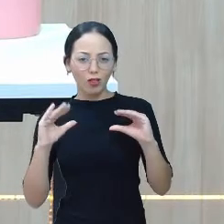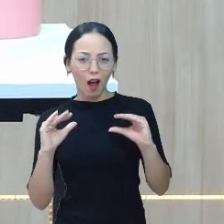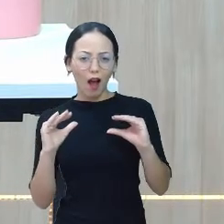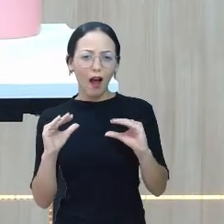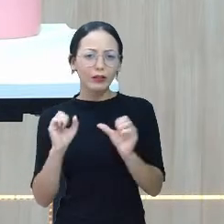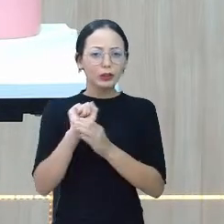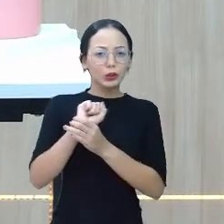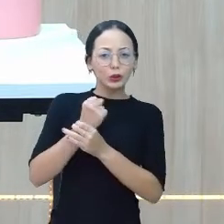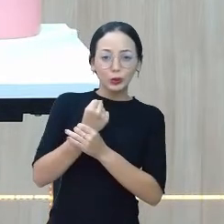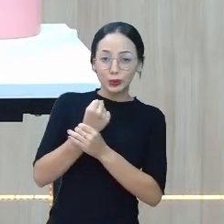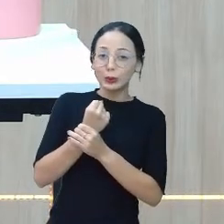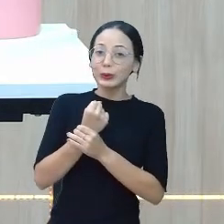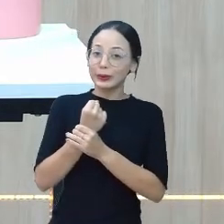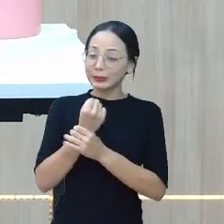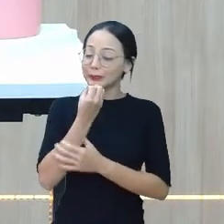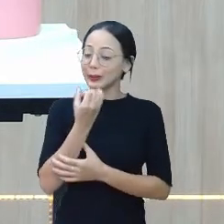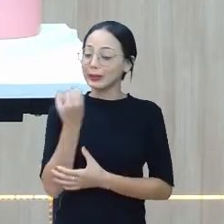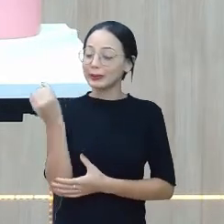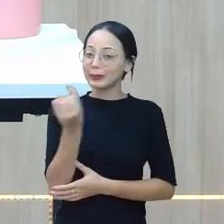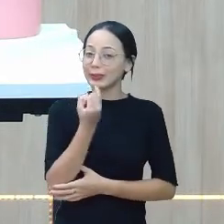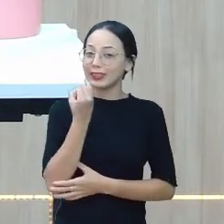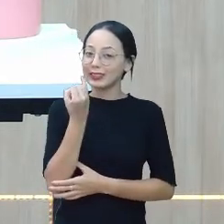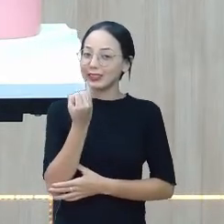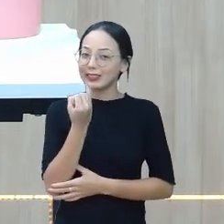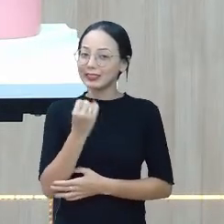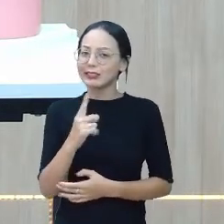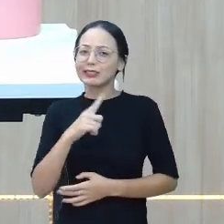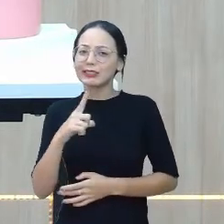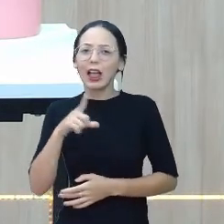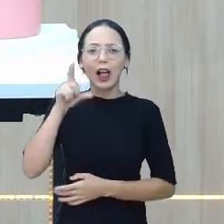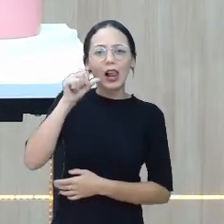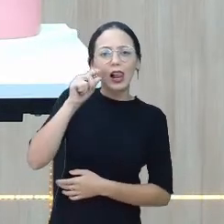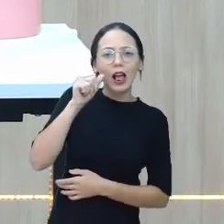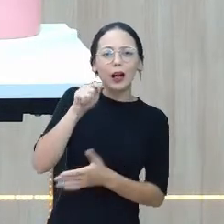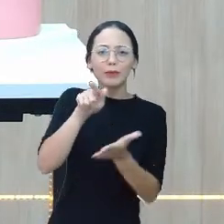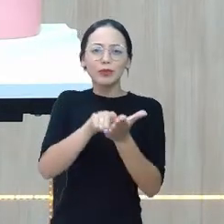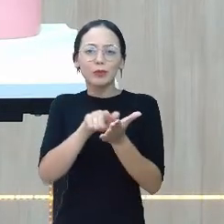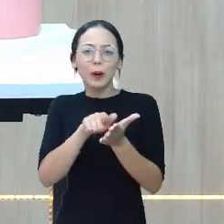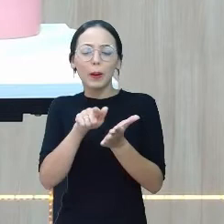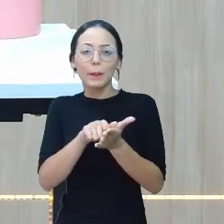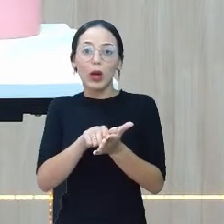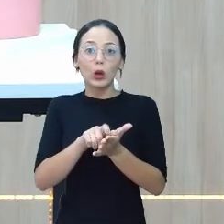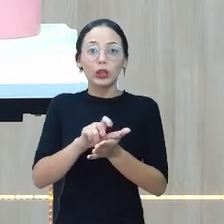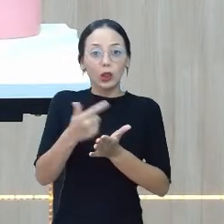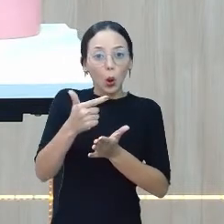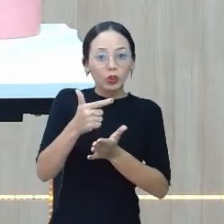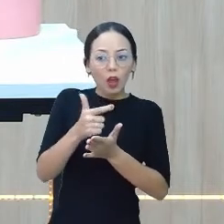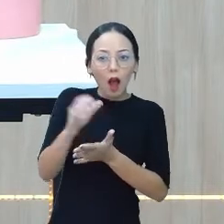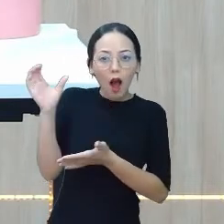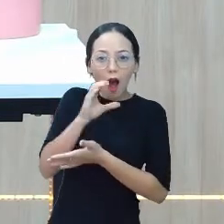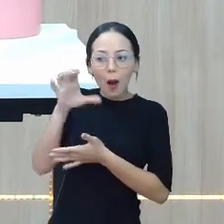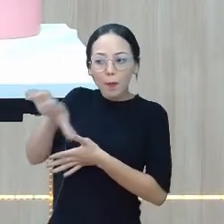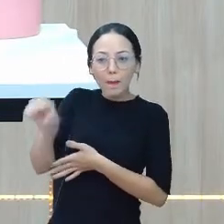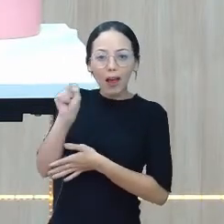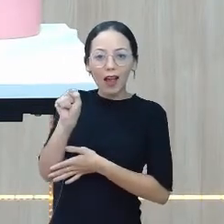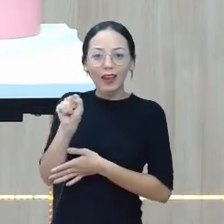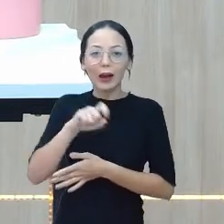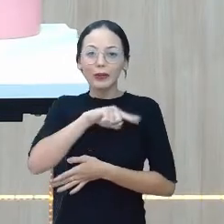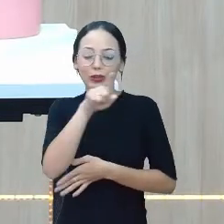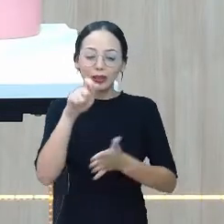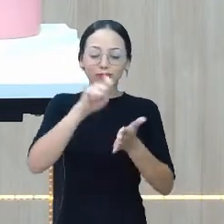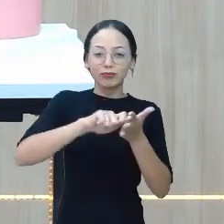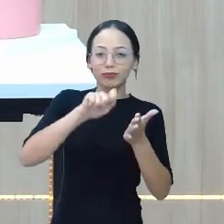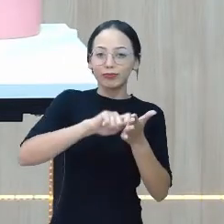está seguro, está bem. Se tem um lápis, um papel. Se não, corre rapidinho. Pega aí para fazer